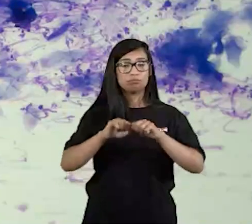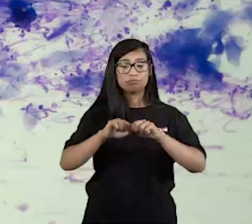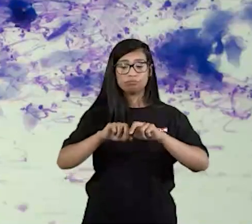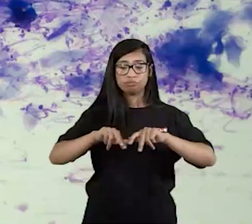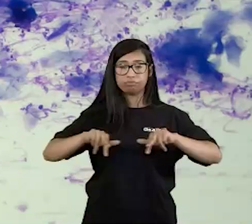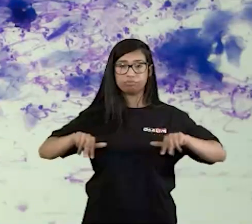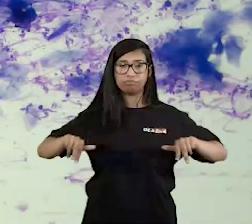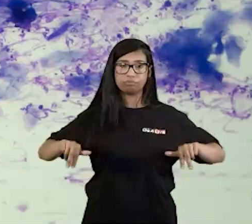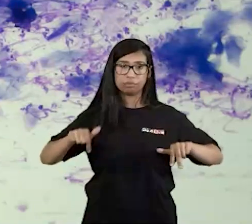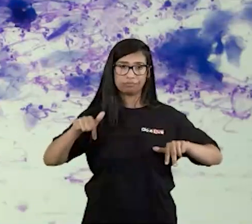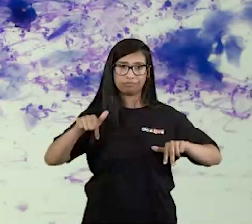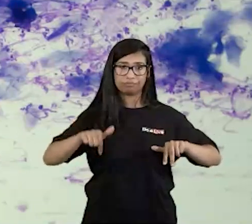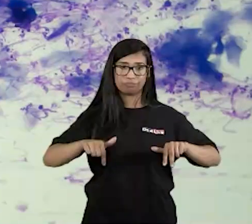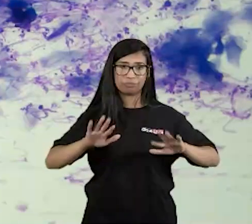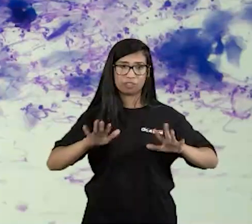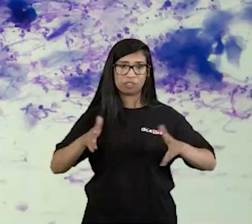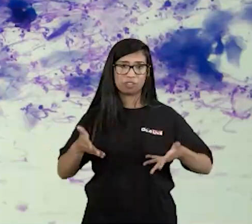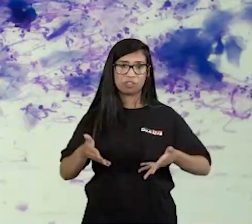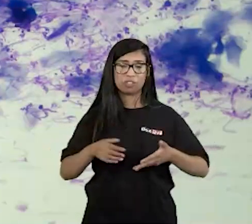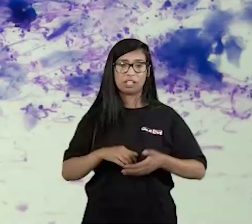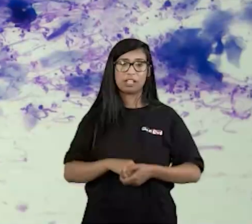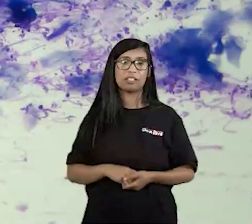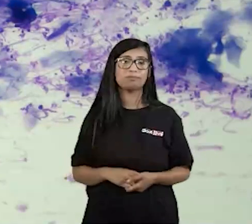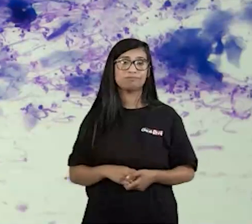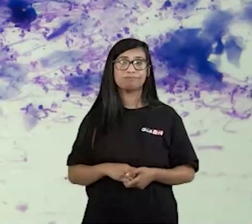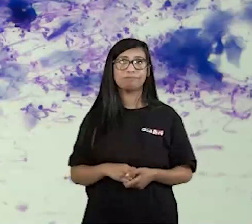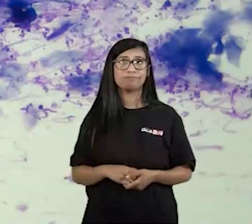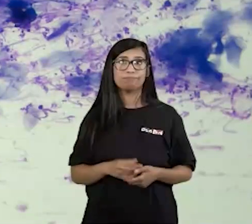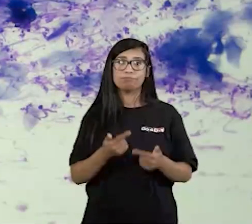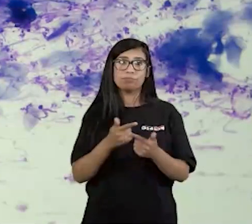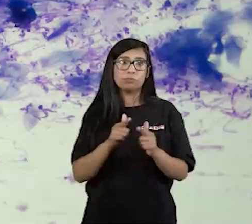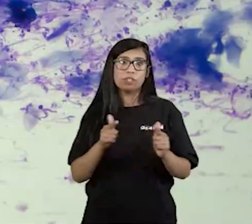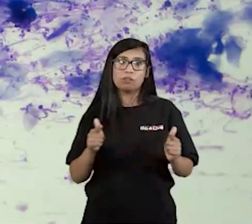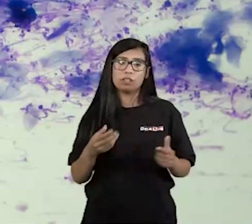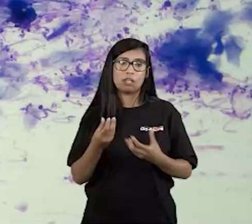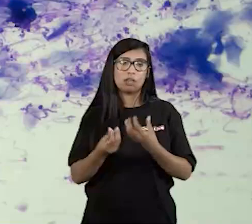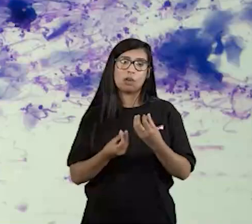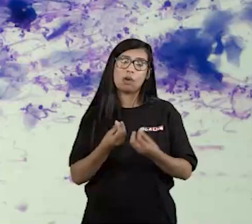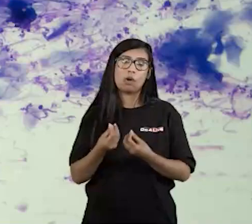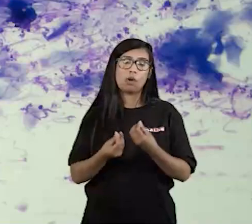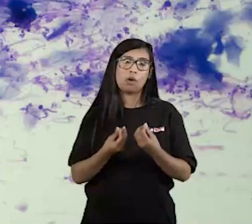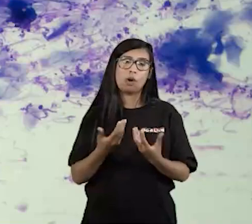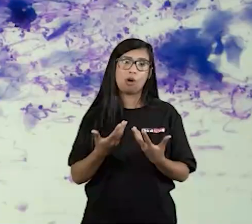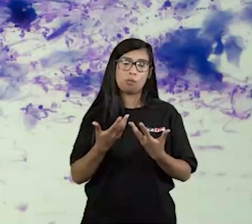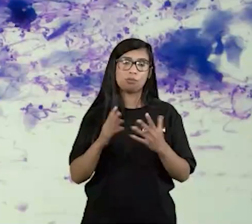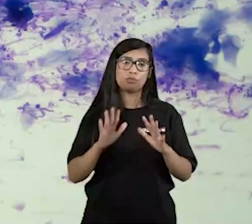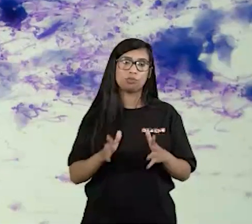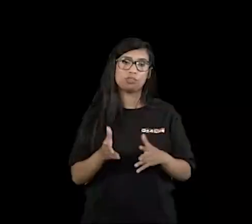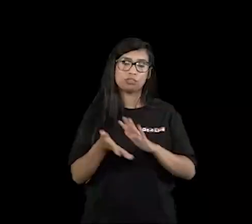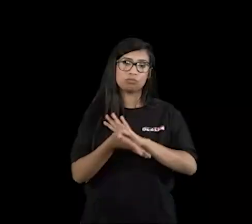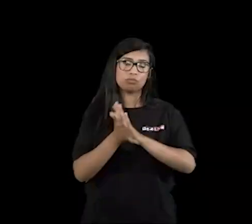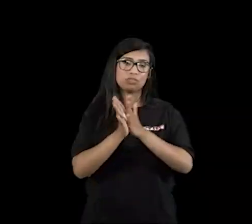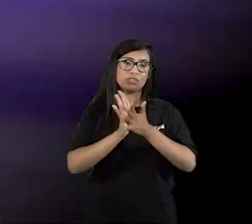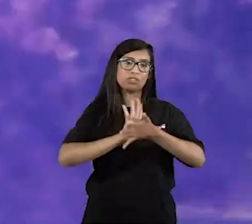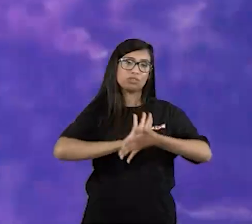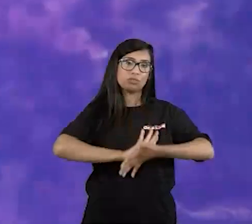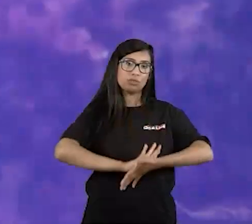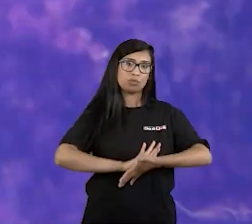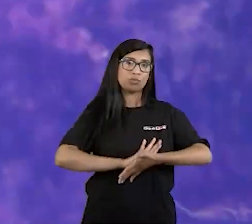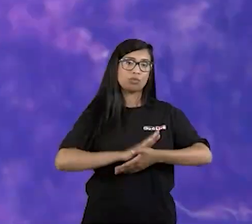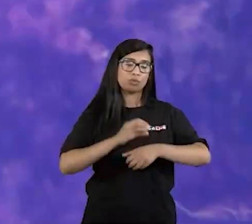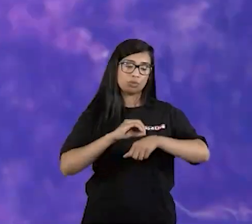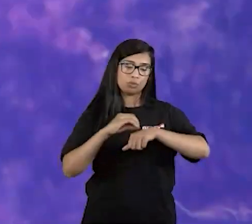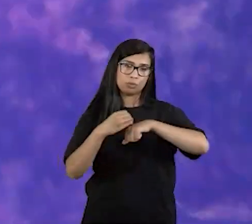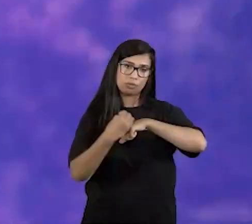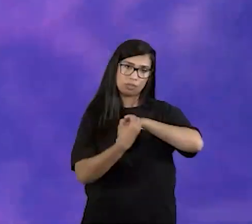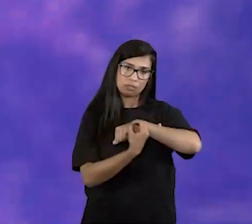que sofreram degeneração. Bom, aí a gente precisa ver, né, se esses neutrófilos estão íntegros ou